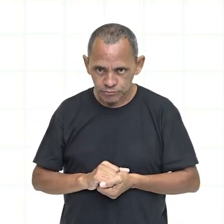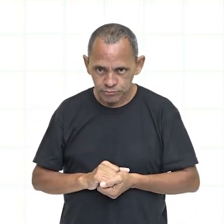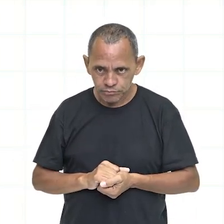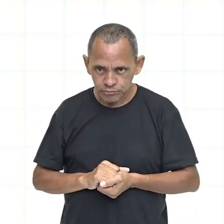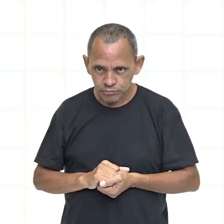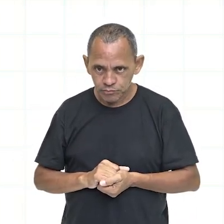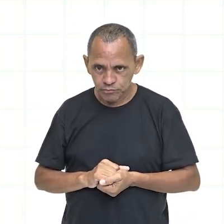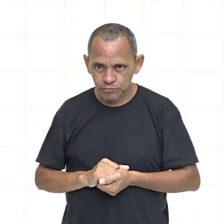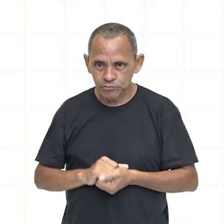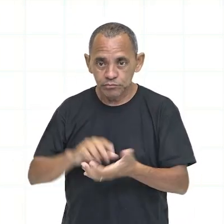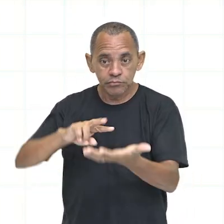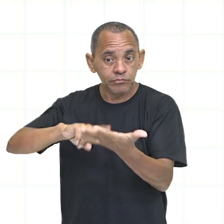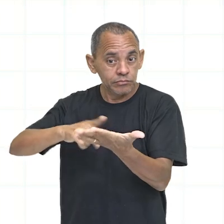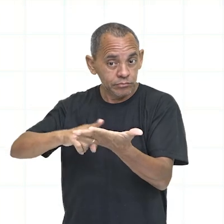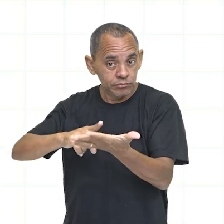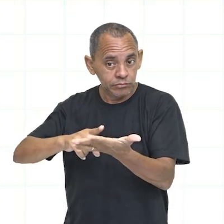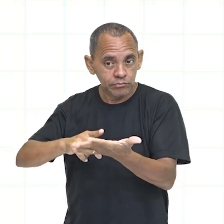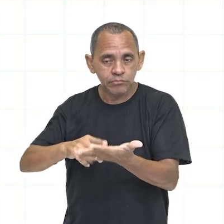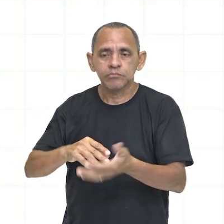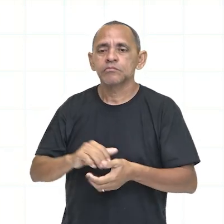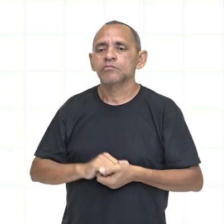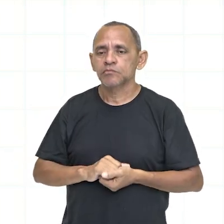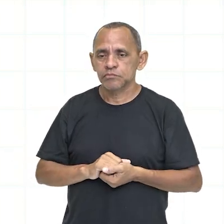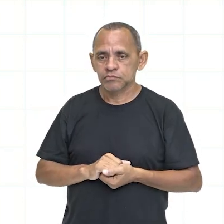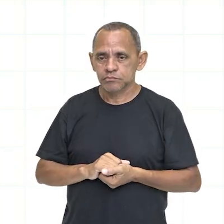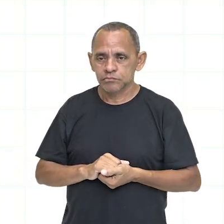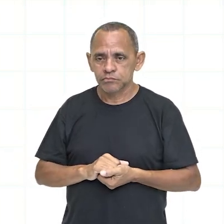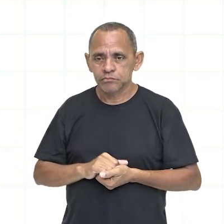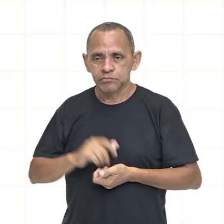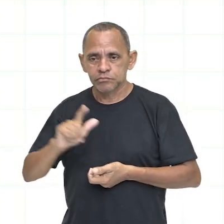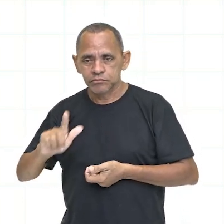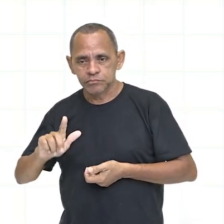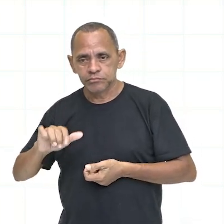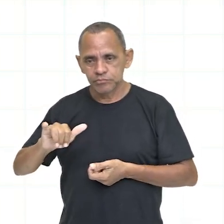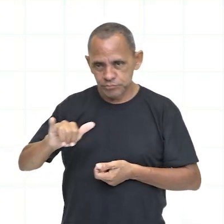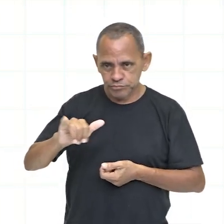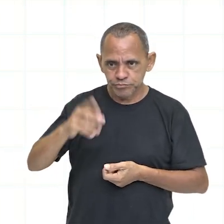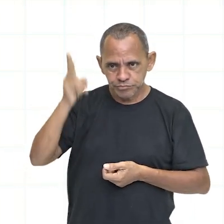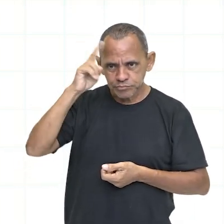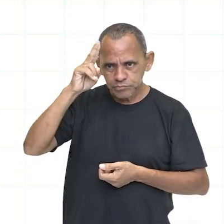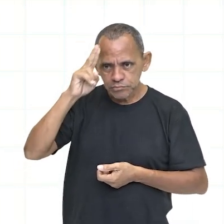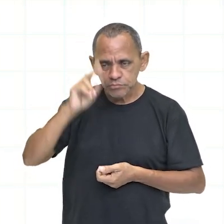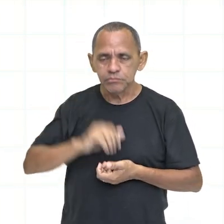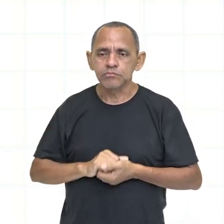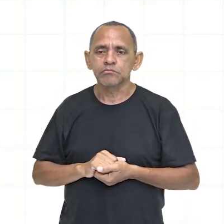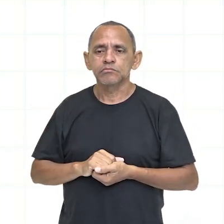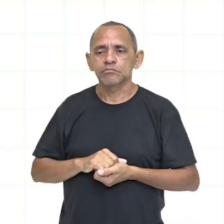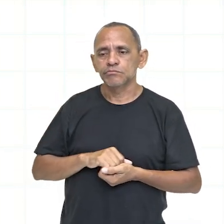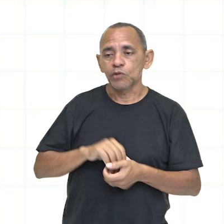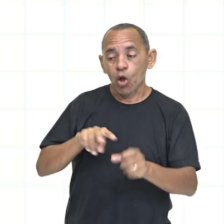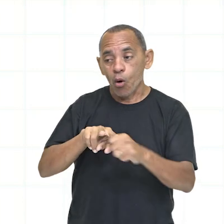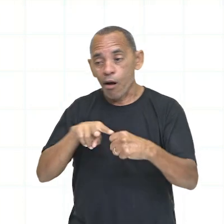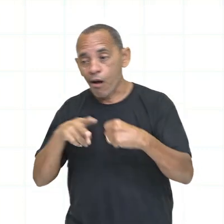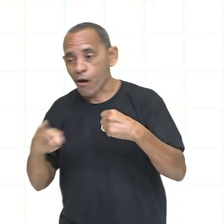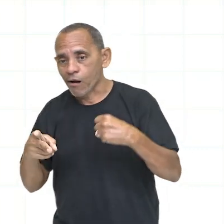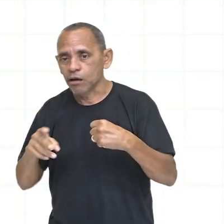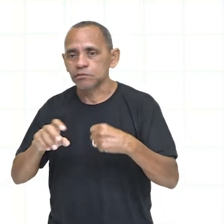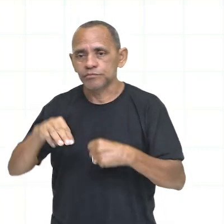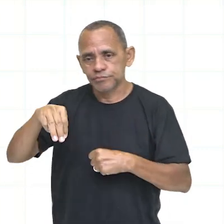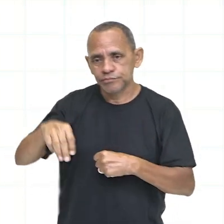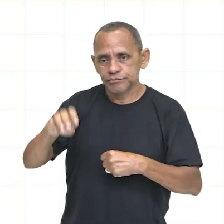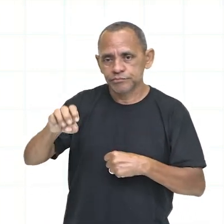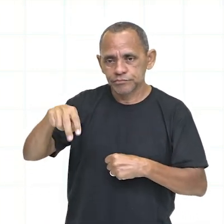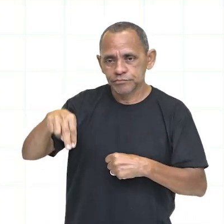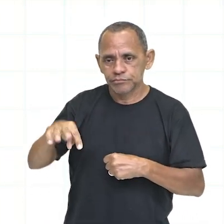então, ele tem a sua tradução em mente. Aqui também, gente, eu tenho um advérbio, tá? Só que aqui é um advérbio que não está sendo utilizado